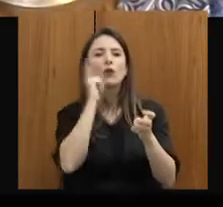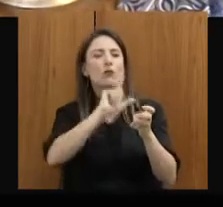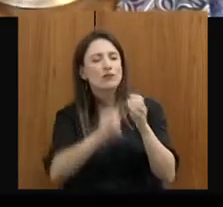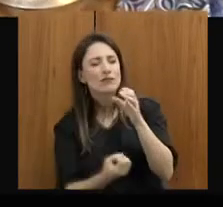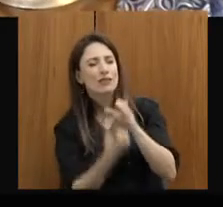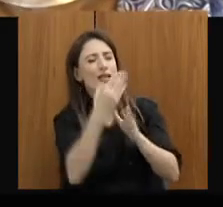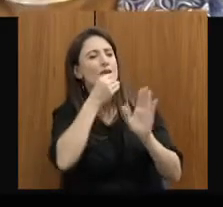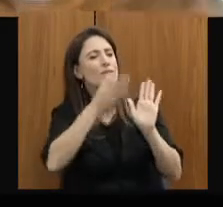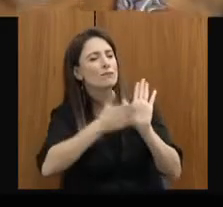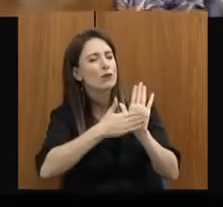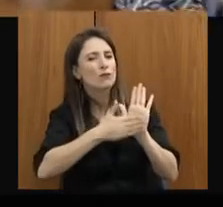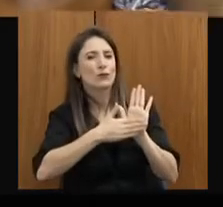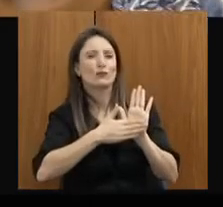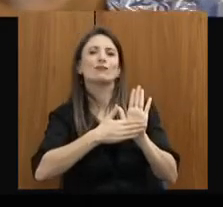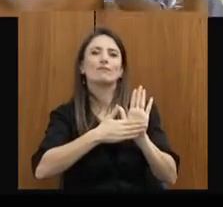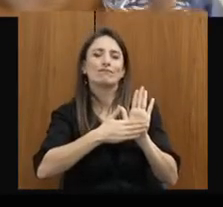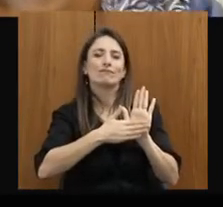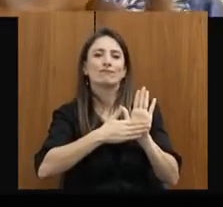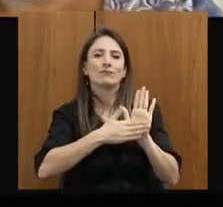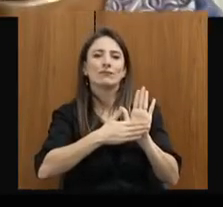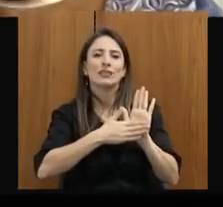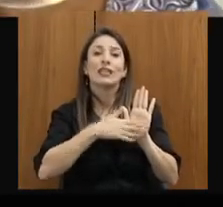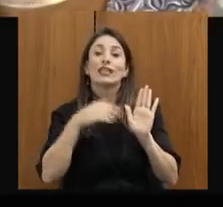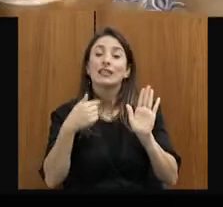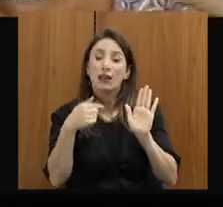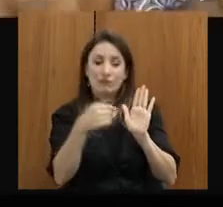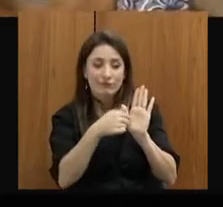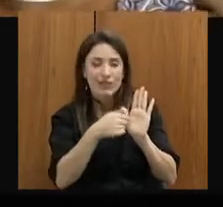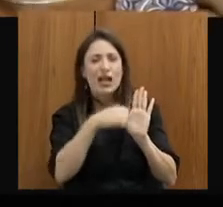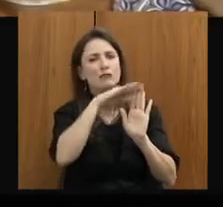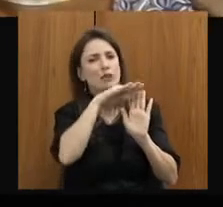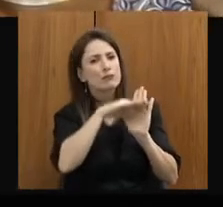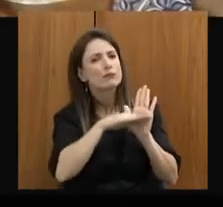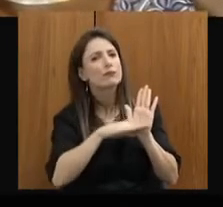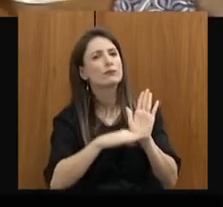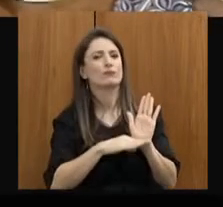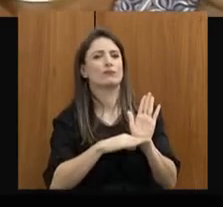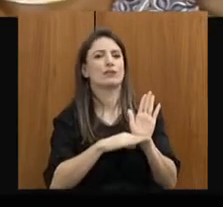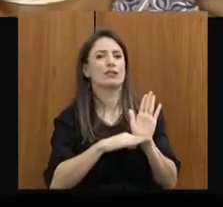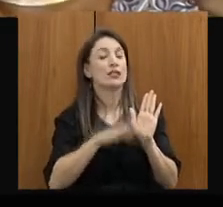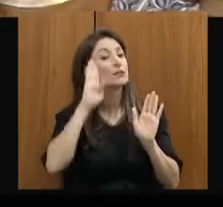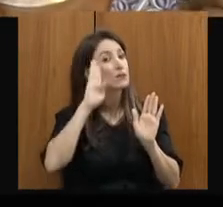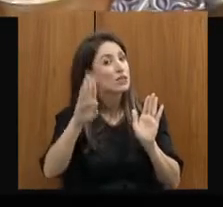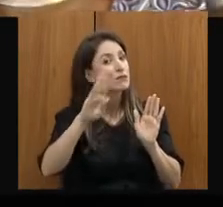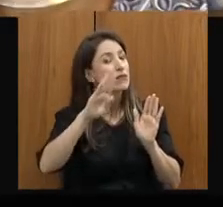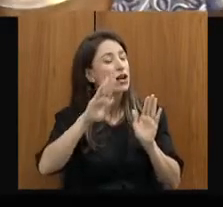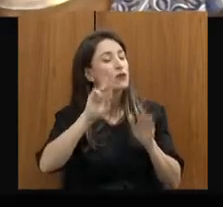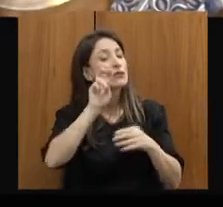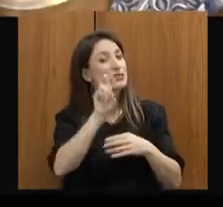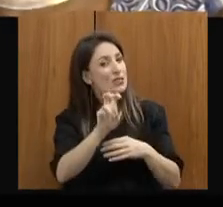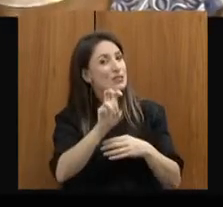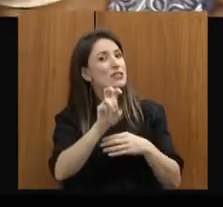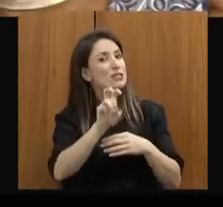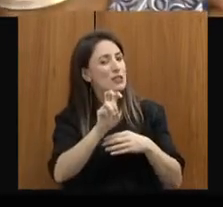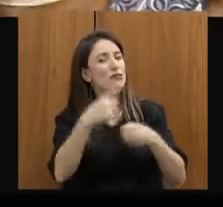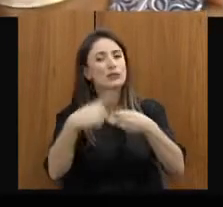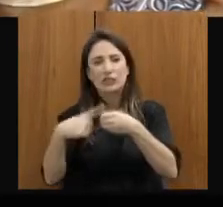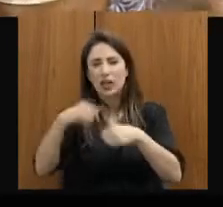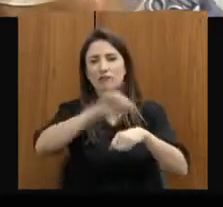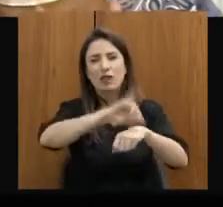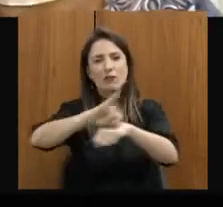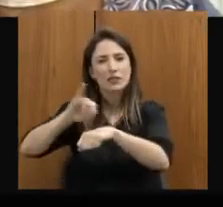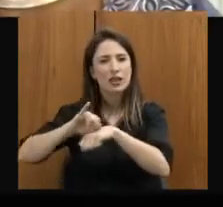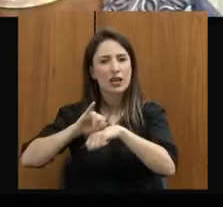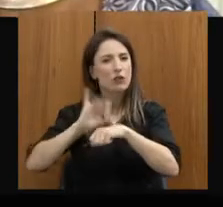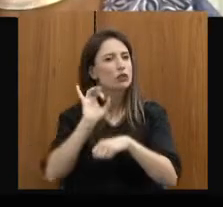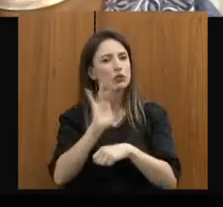propostas e nesse diagnóstico está lá eu tô pegando todas as felicidades e não principalmente Belo Horizonte mas nesse material